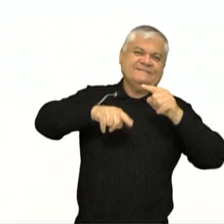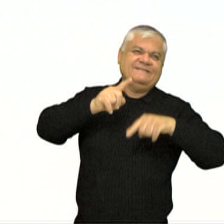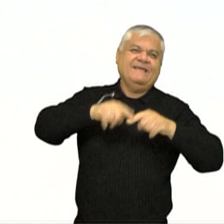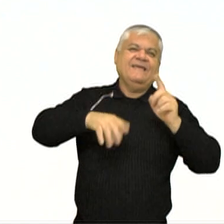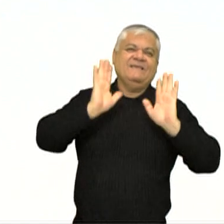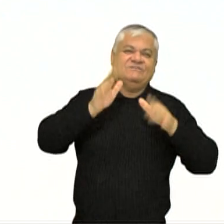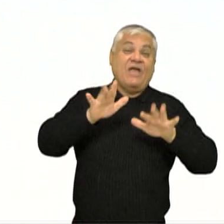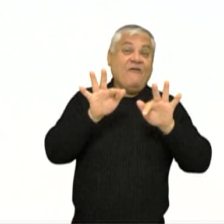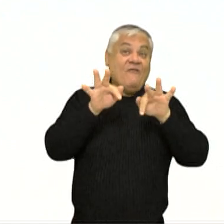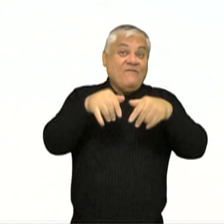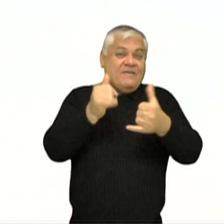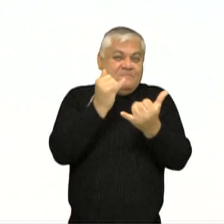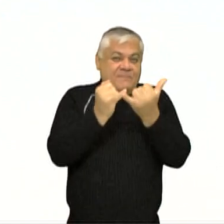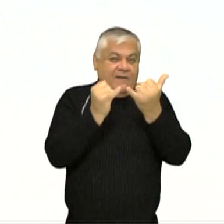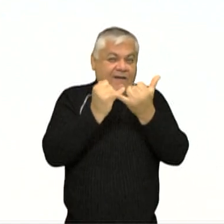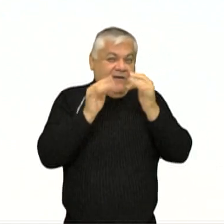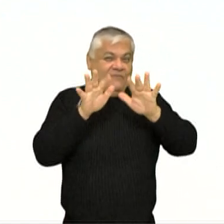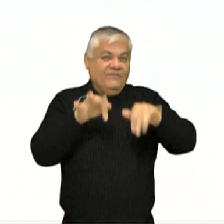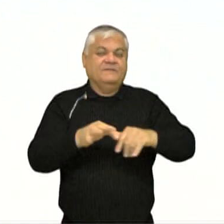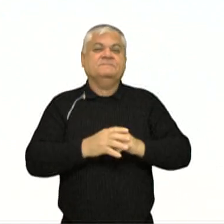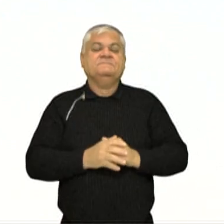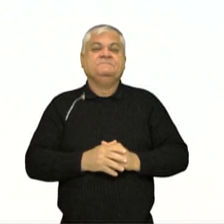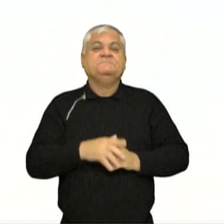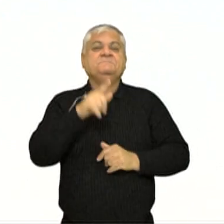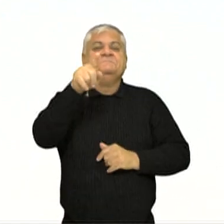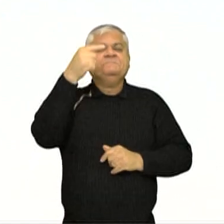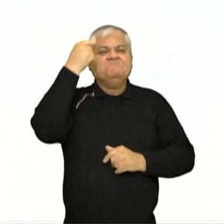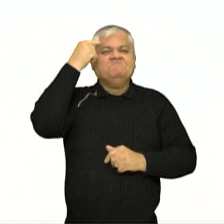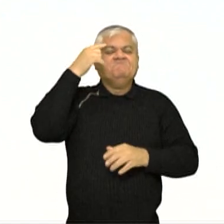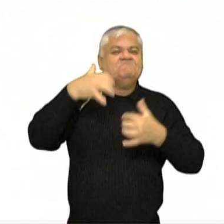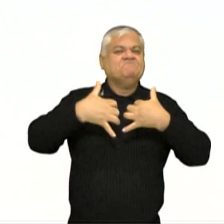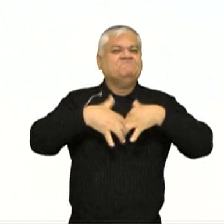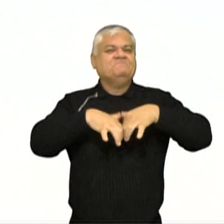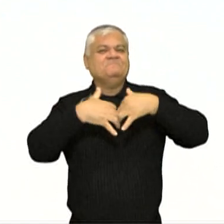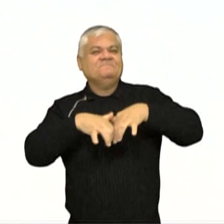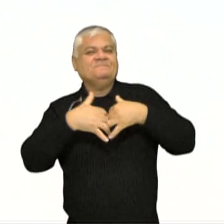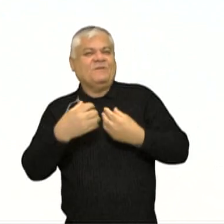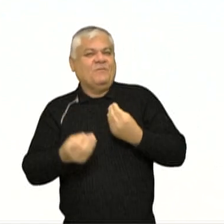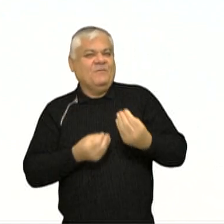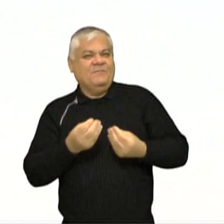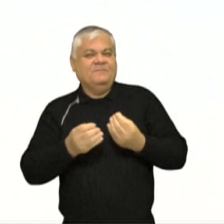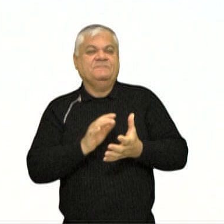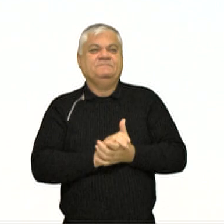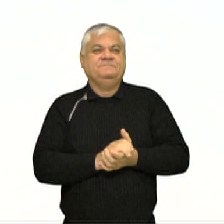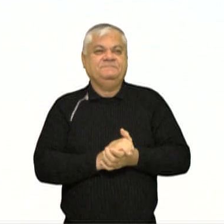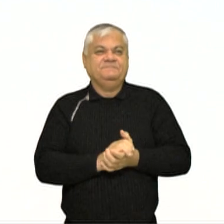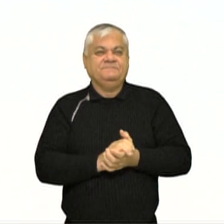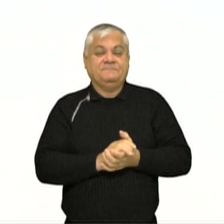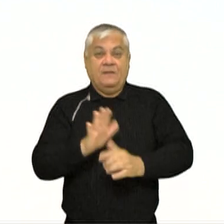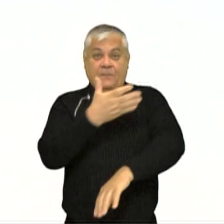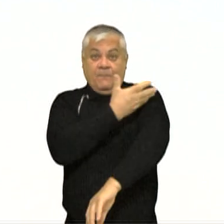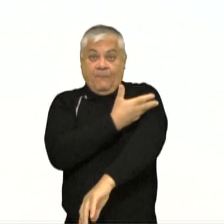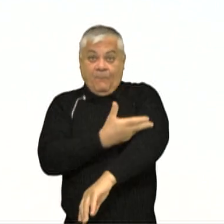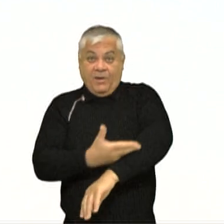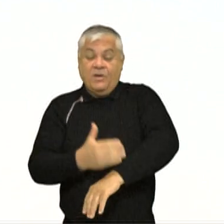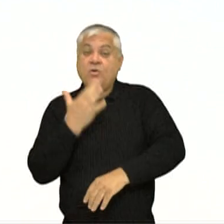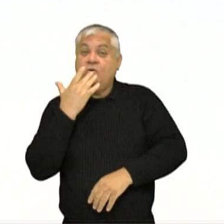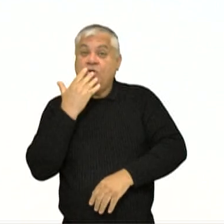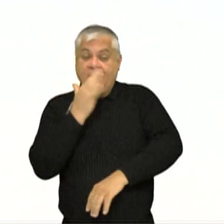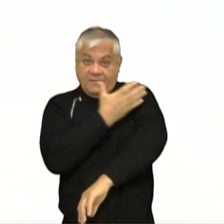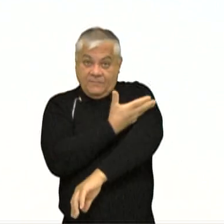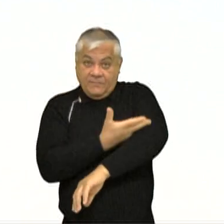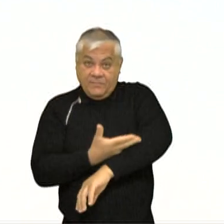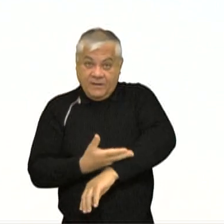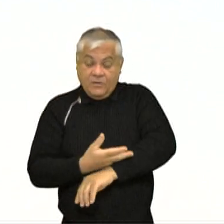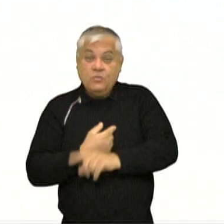situação de final de jogo e eu quero que vocês resolvam esse problema aqui. As peças brancas vão fazer